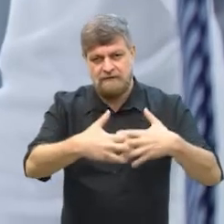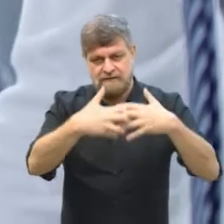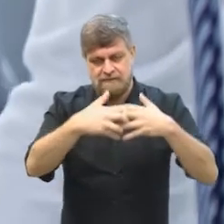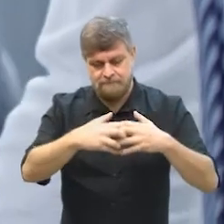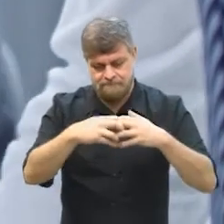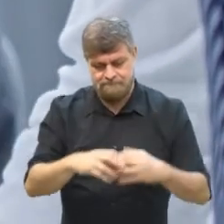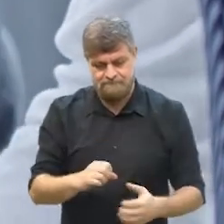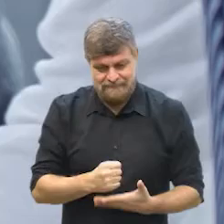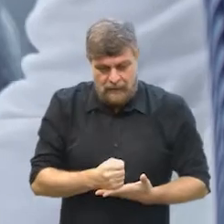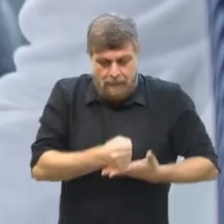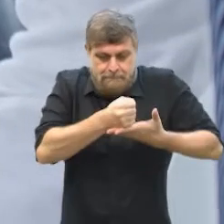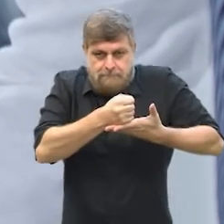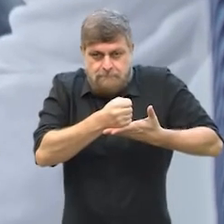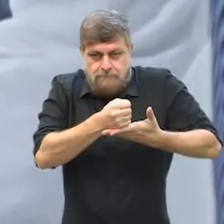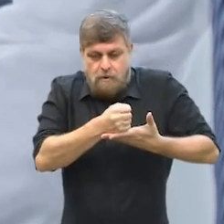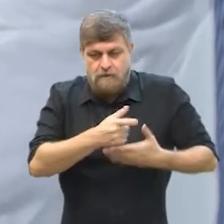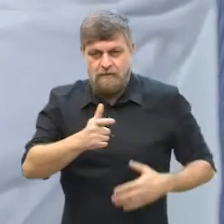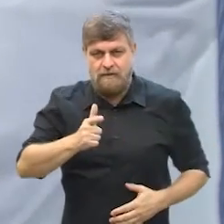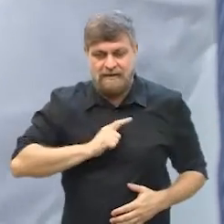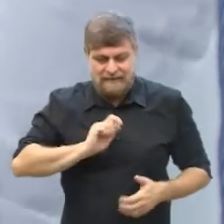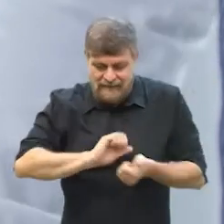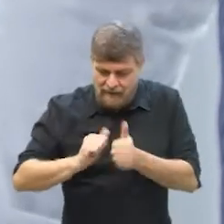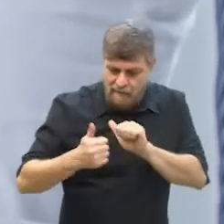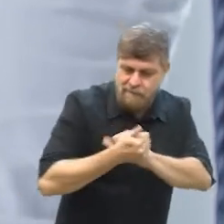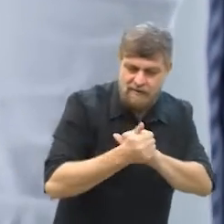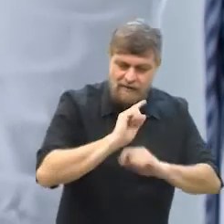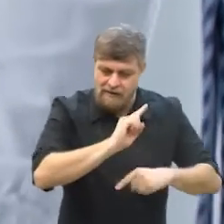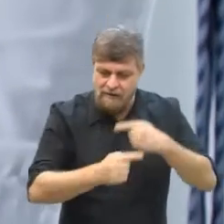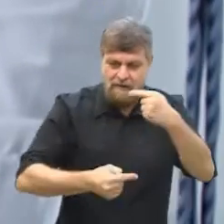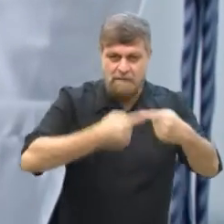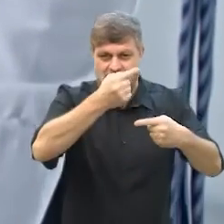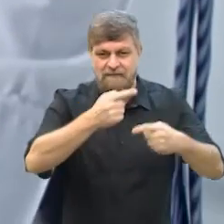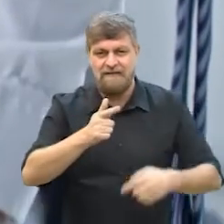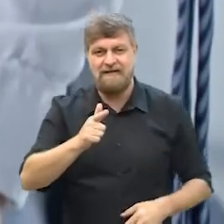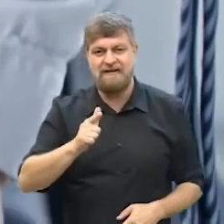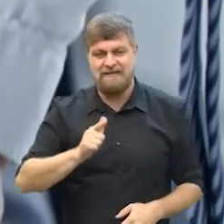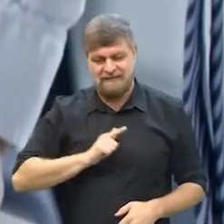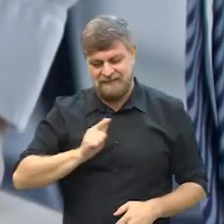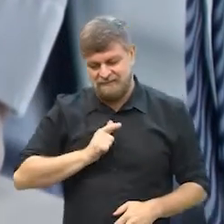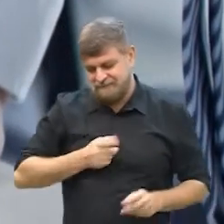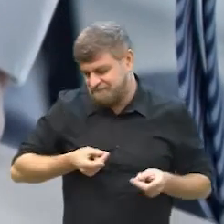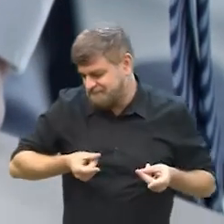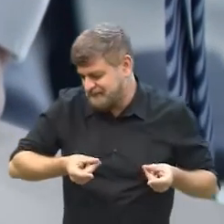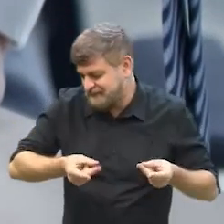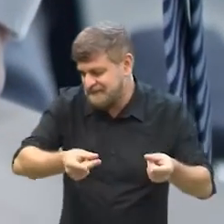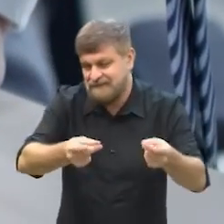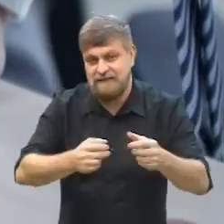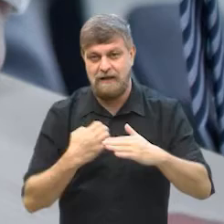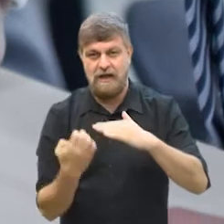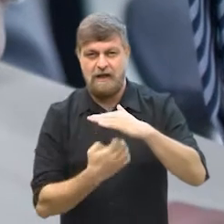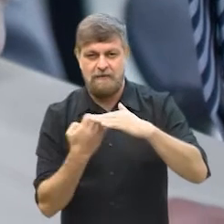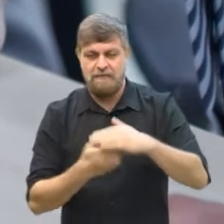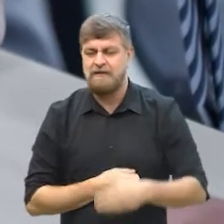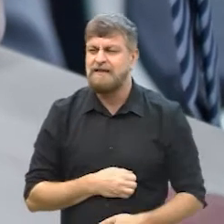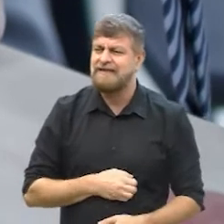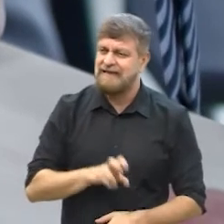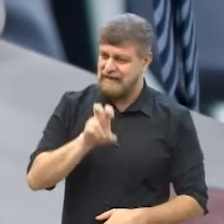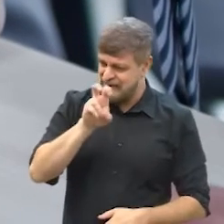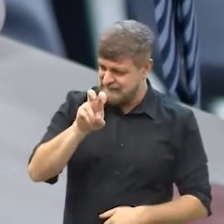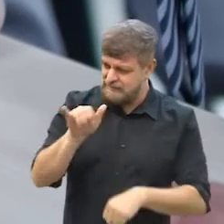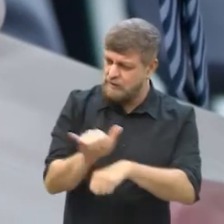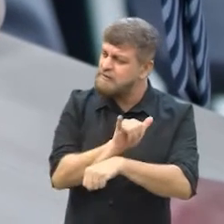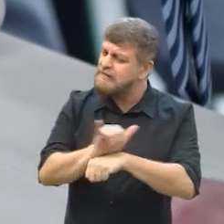uma sustentabilidade, dar uma cara nova, dar uma repaginada, eventualmente até uma reestruturação do seu negócio. Quais seriam